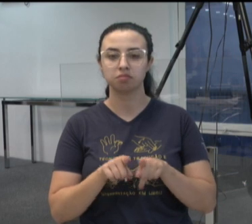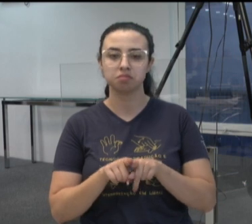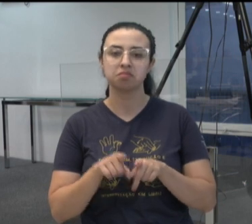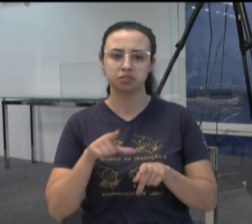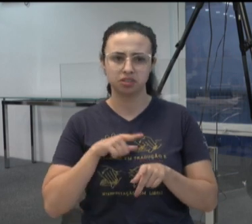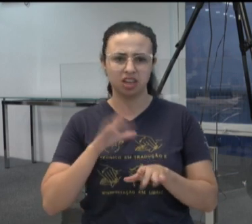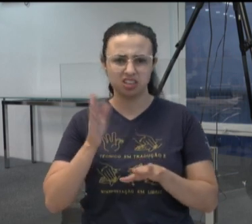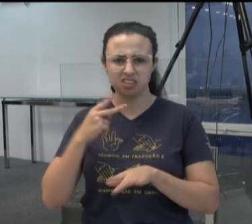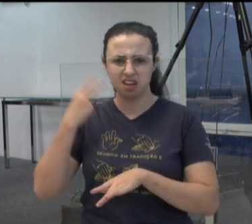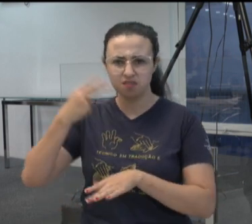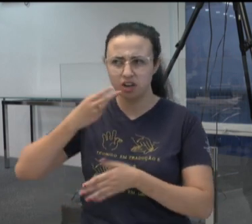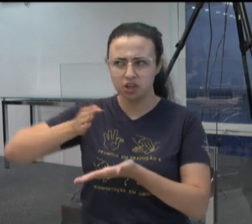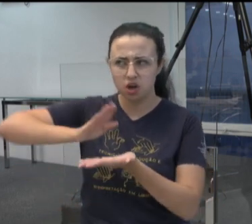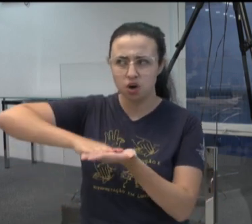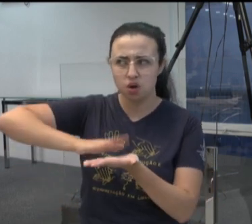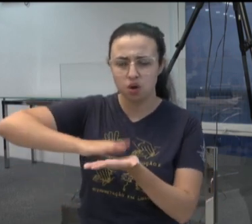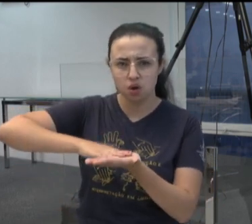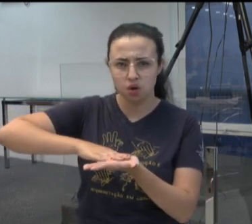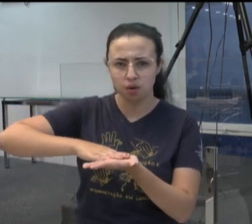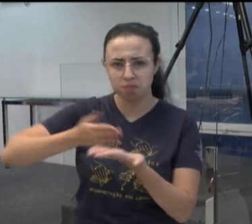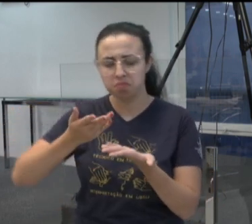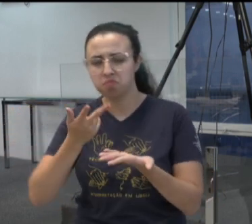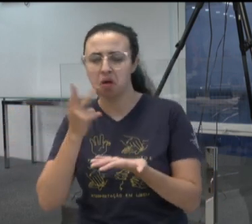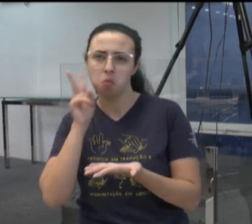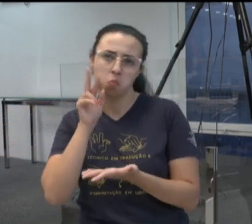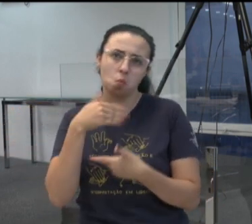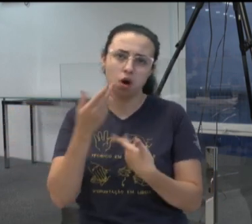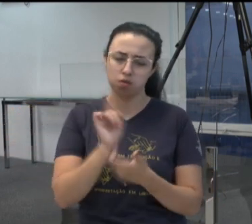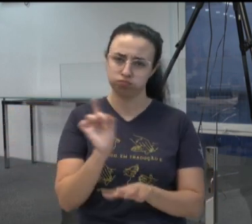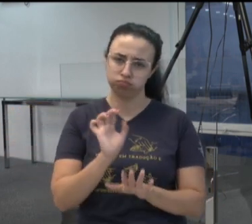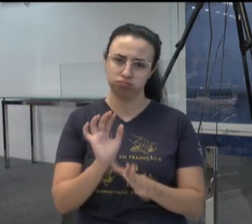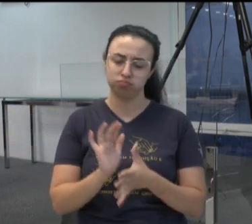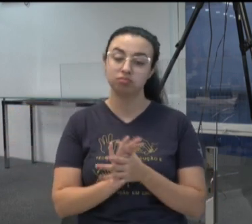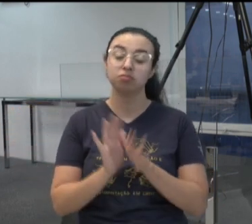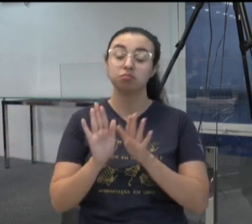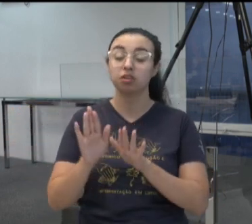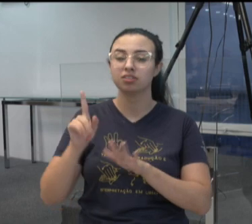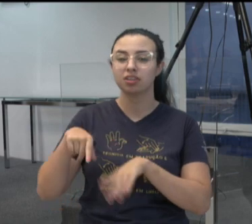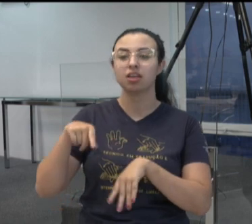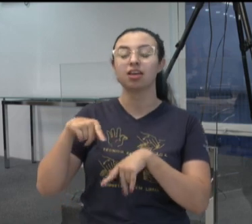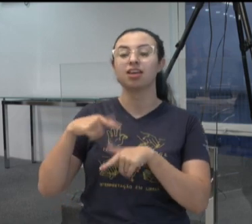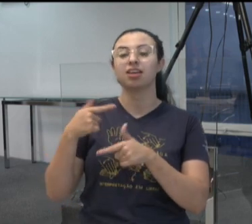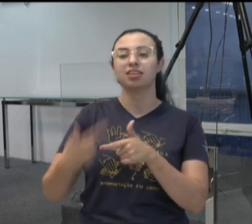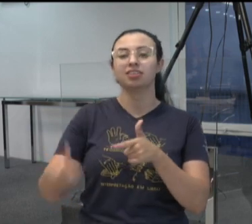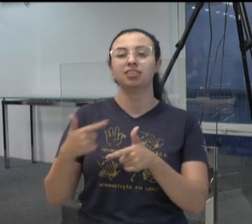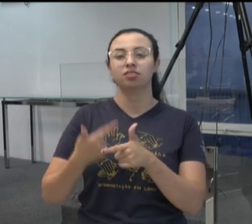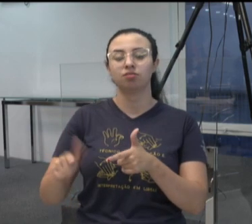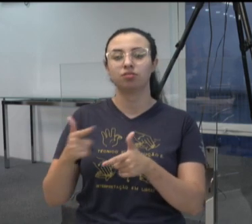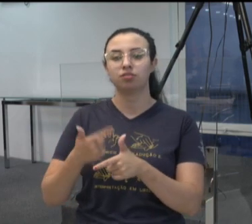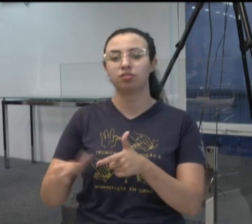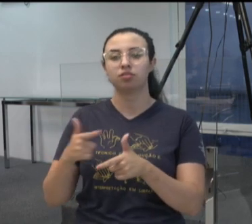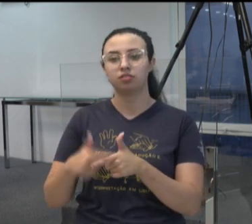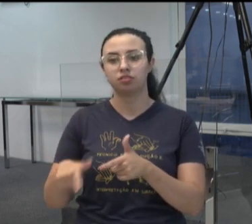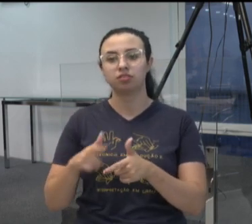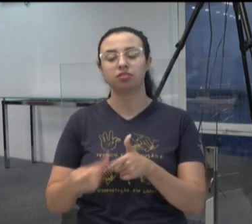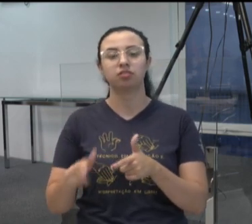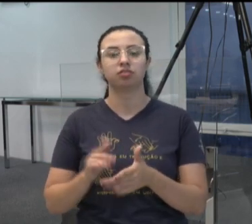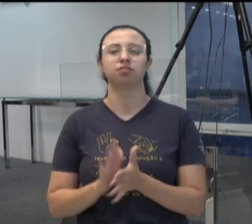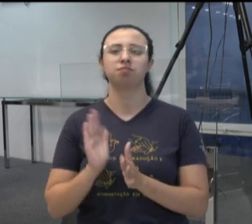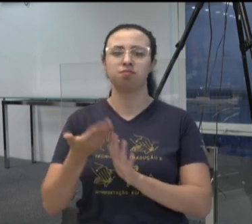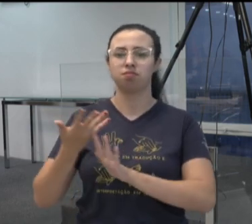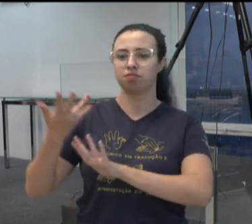vereador até que cobrou uma faixa elevada na porta da escola, eu não me recordo qual vereador, mas é aquele mesmo problema daquela licitação que deu deserta duas